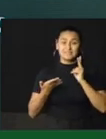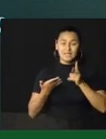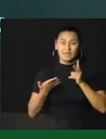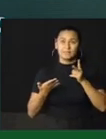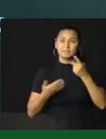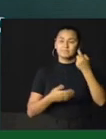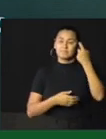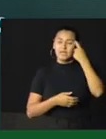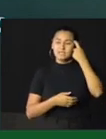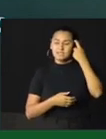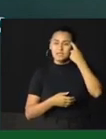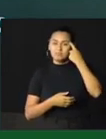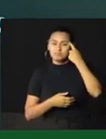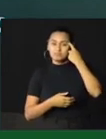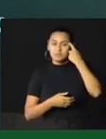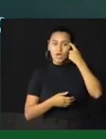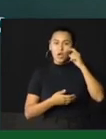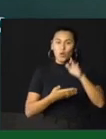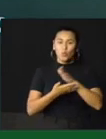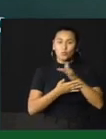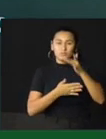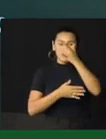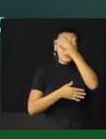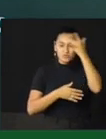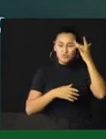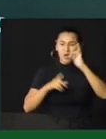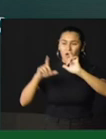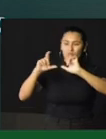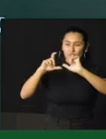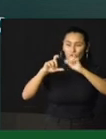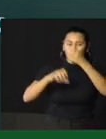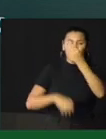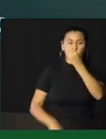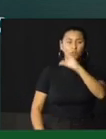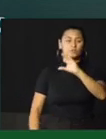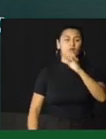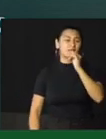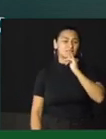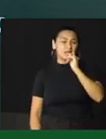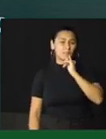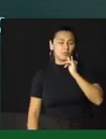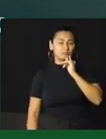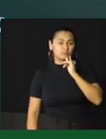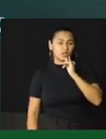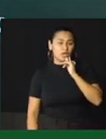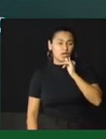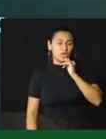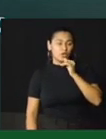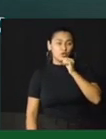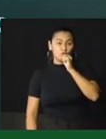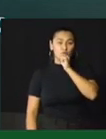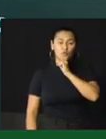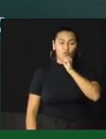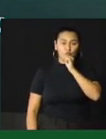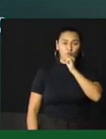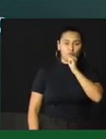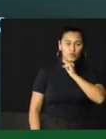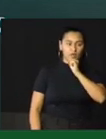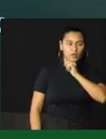às vezes de alguns veículos de imprensa má vontade dizendo que a velha o velho protecionismo